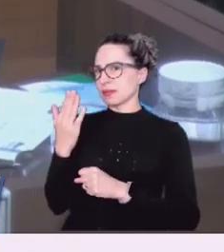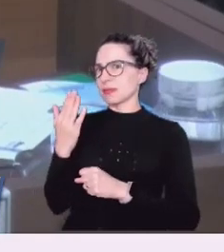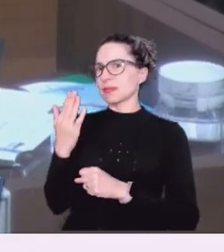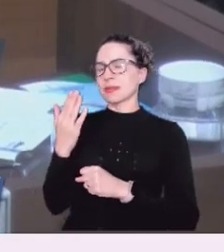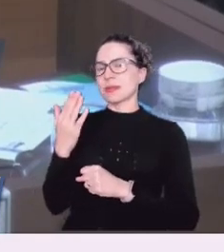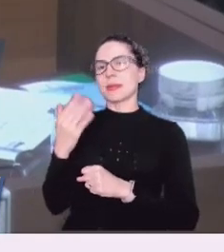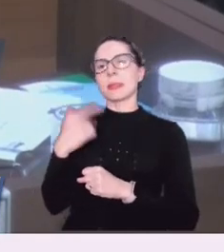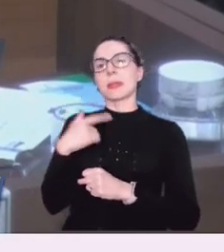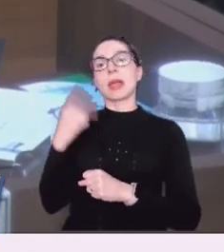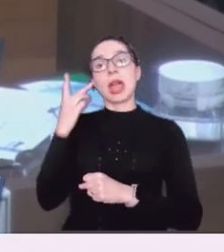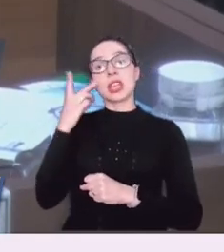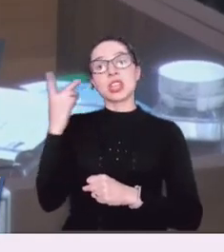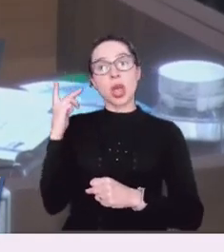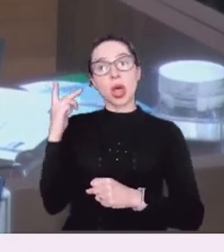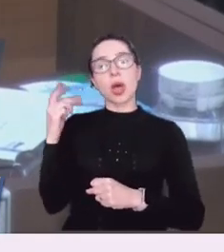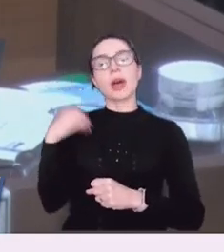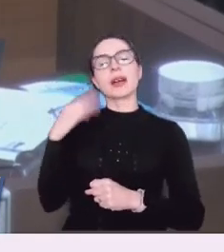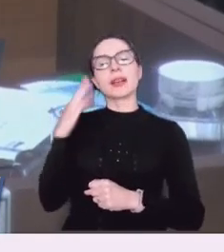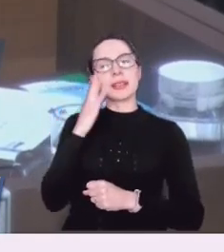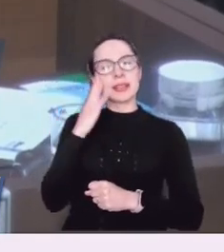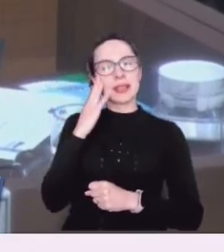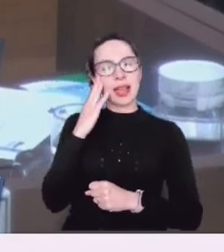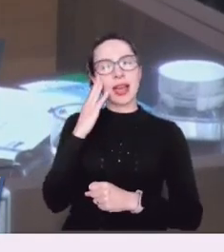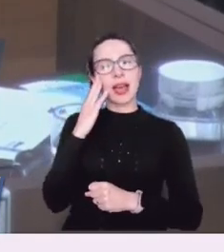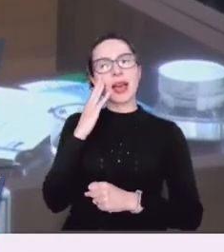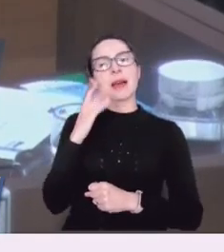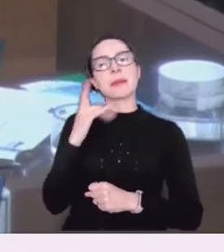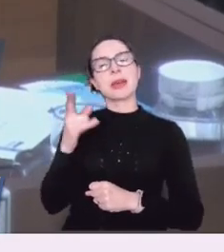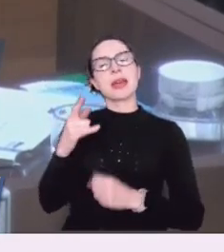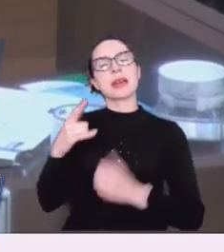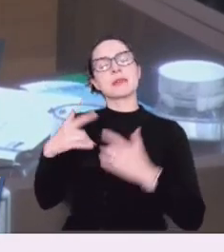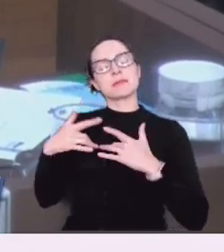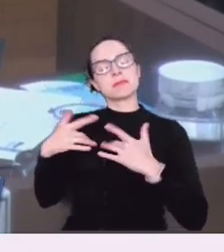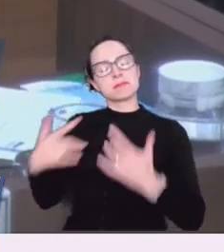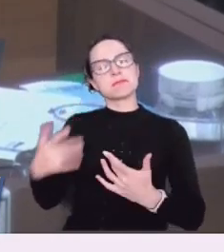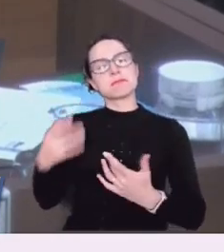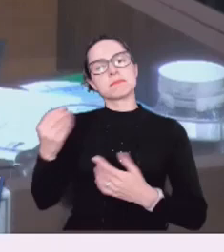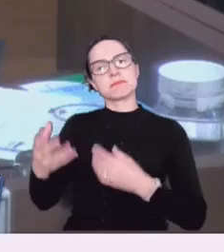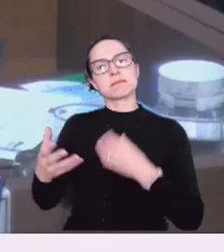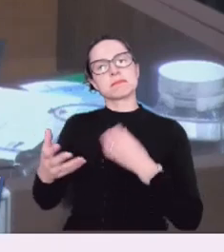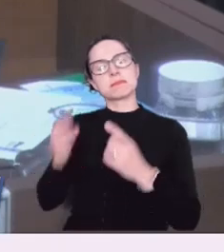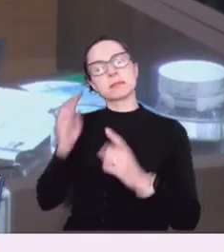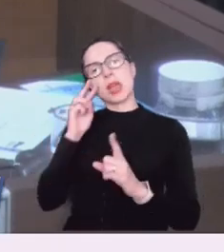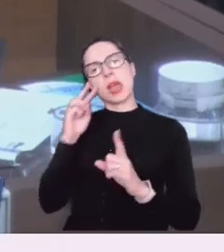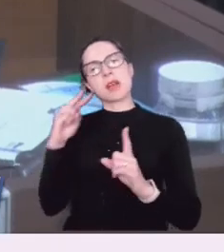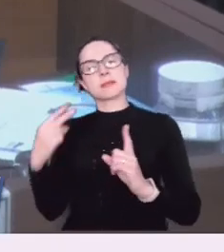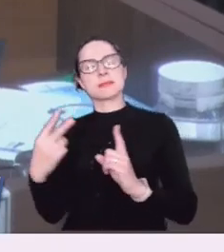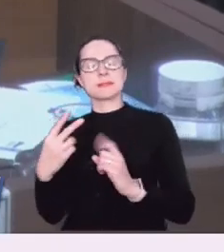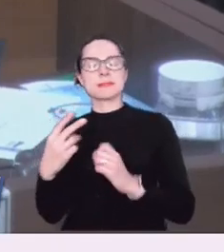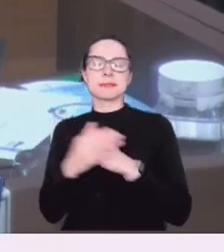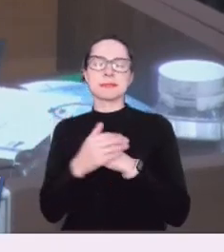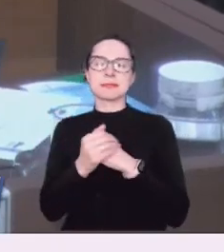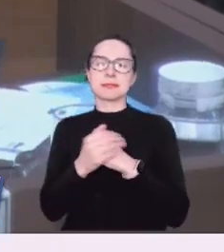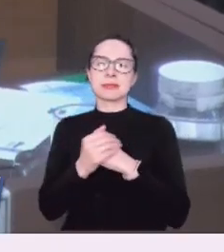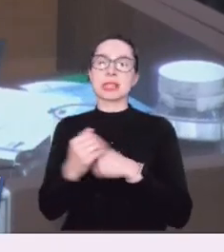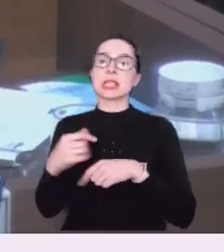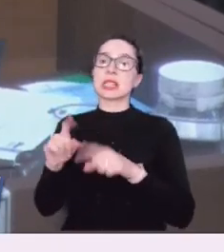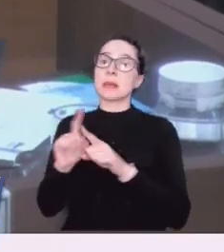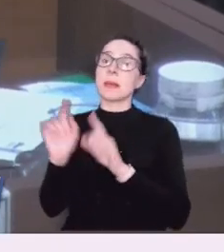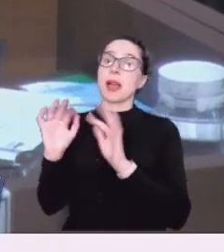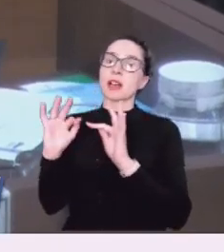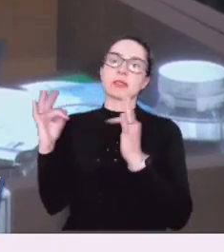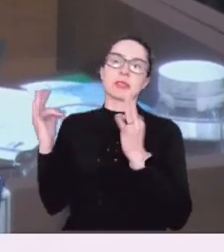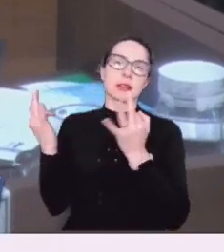tem, a gente sabe sempre dele, essa pessoa caridosa, o olhar para as pessoas. E também, né, pela família, que sempre